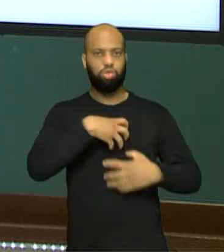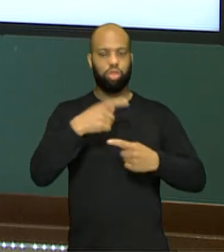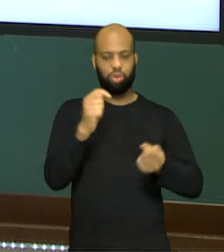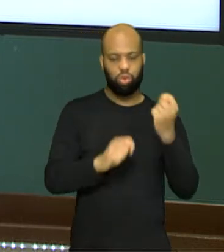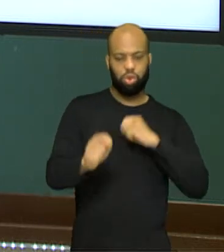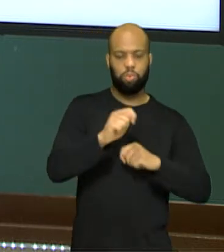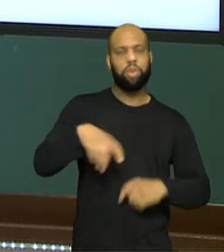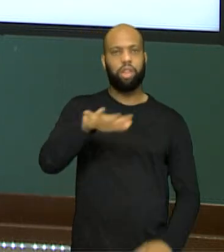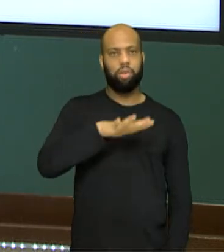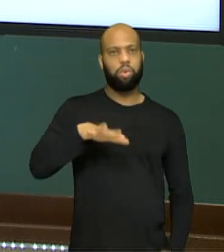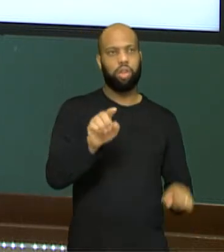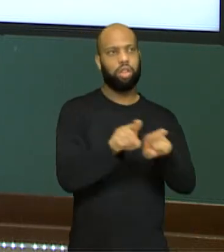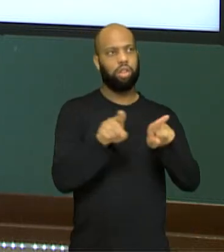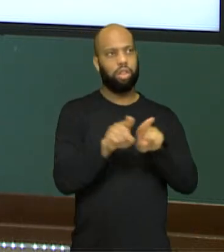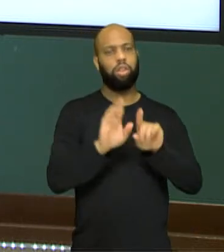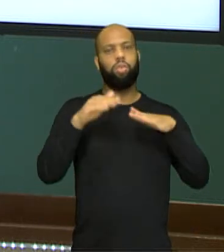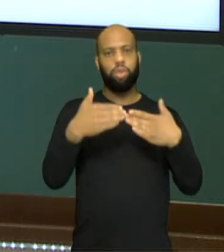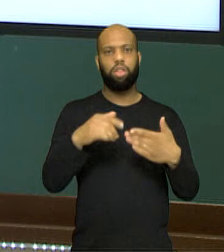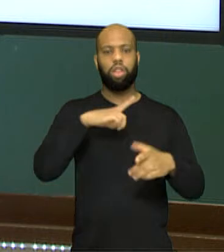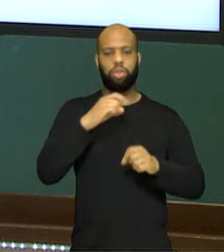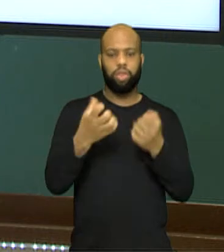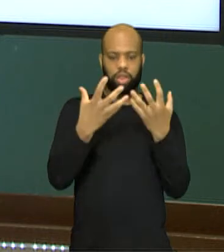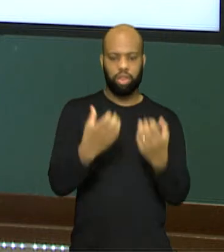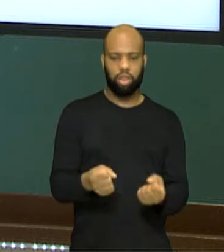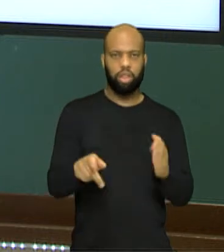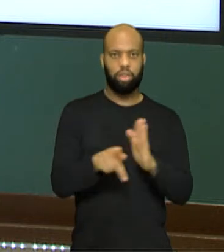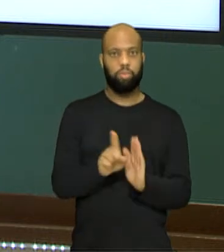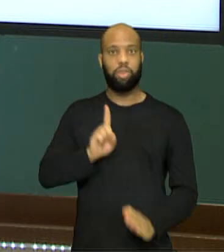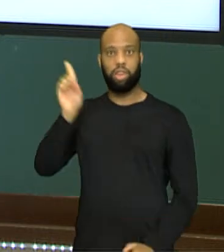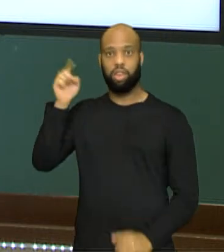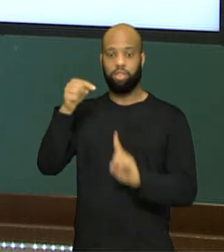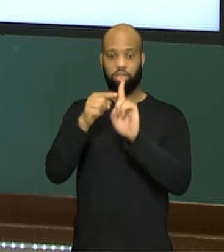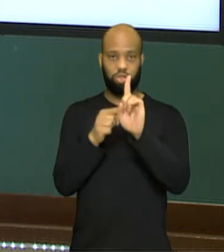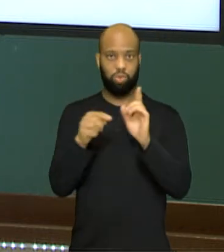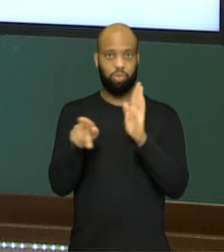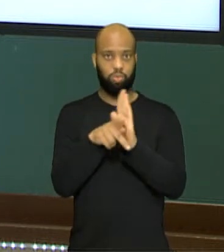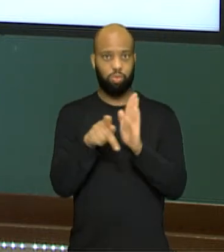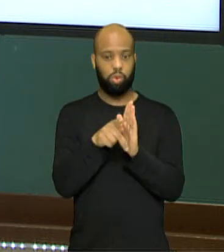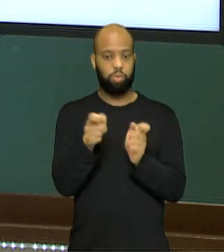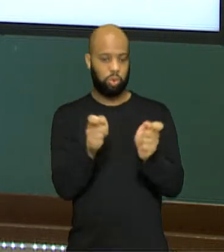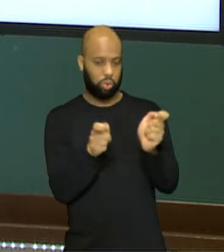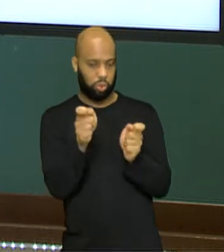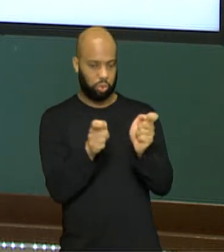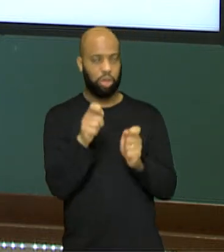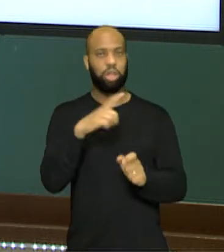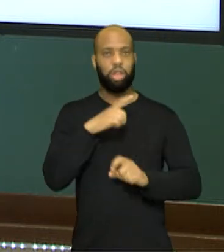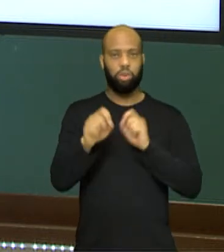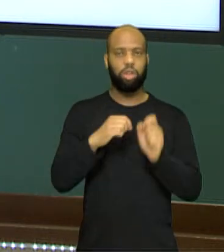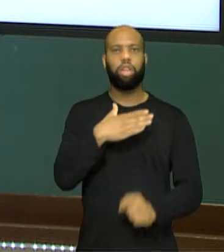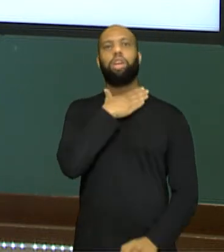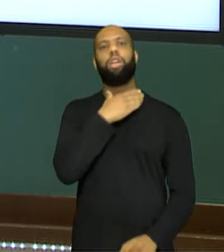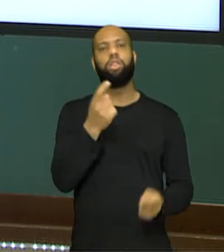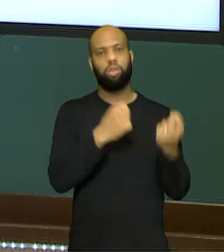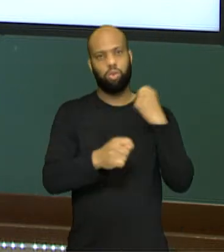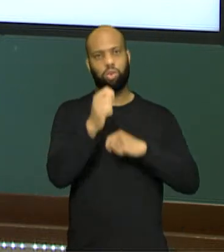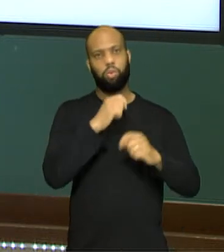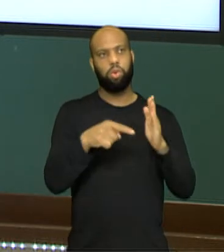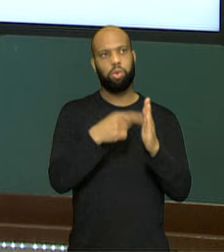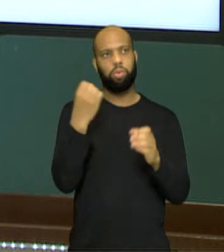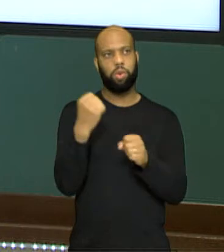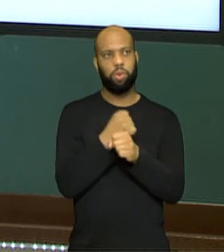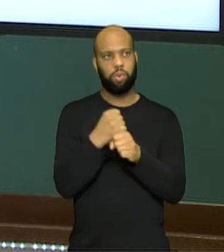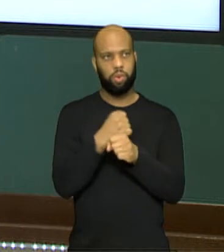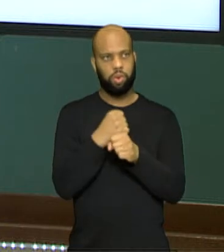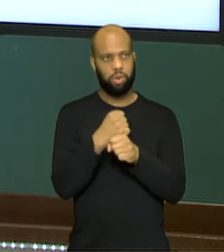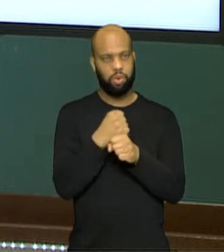de mercado e acaba aderindo ao neoliberalismo, gerando uma certa crise econômica nos primeiros anos.